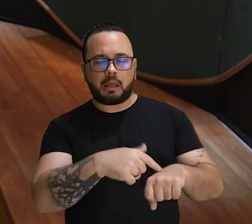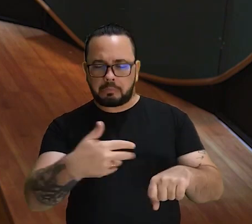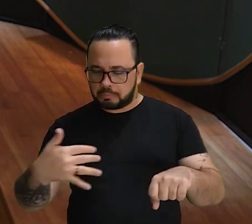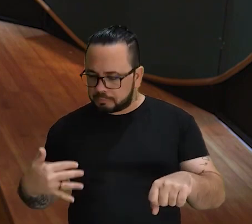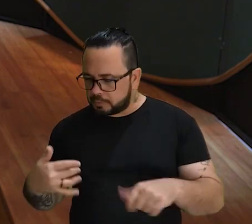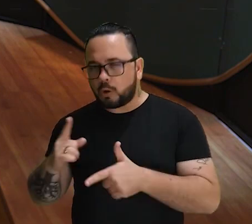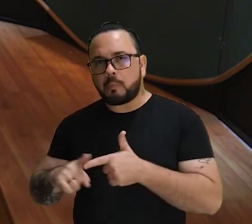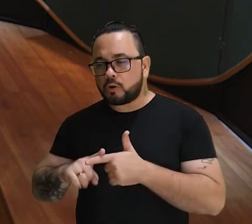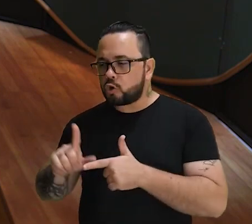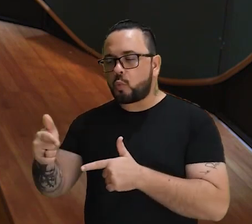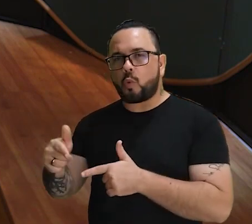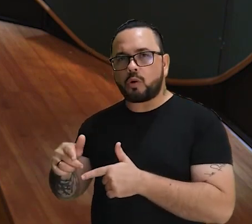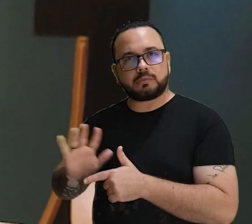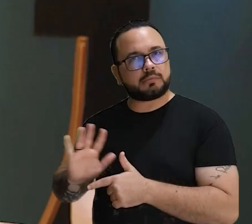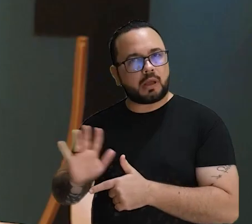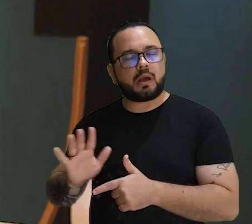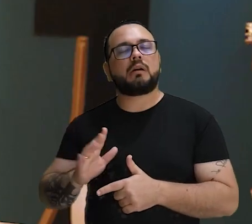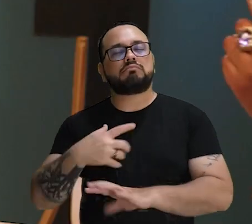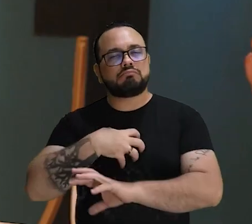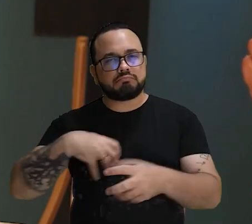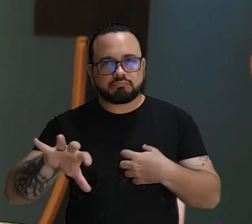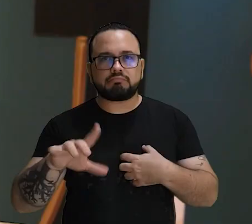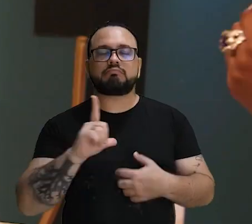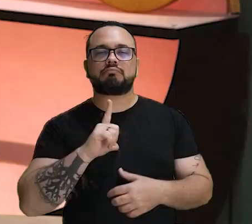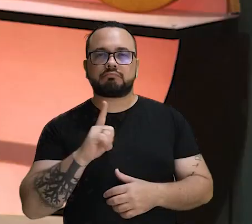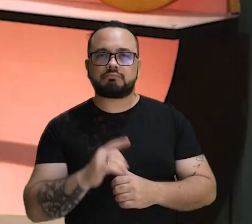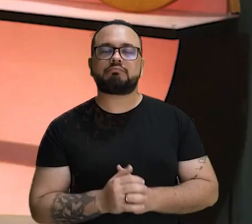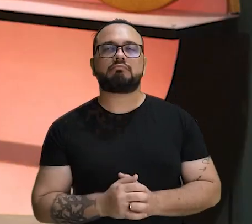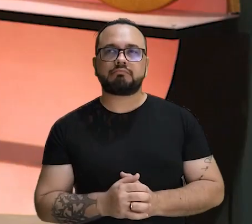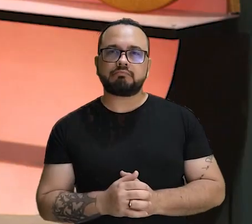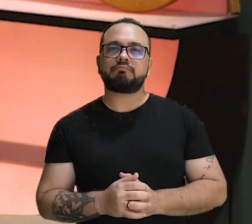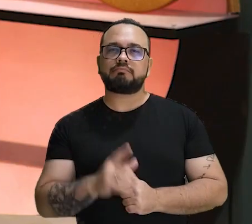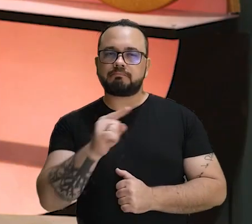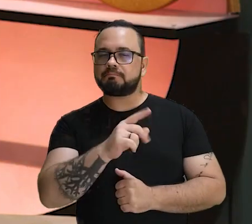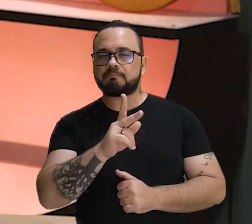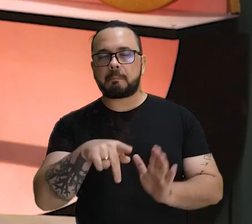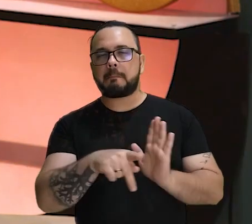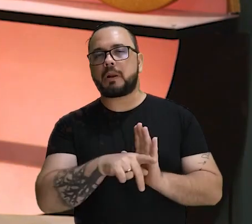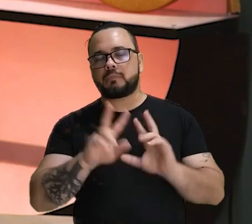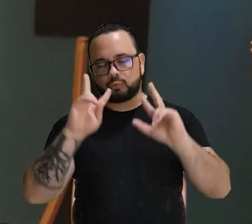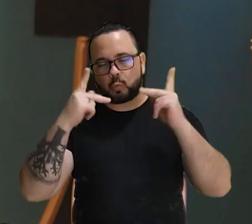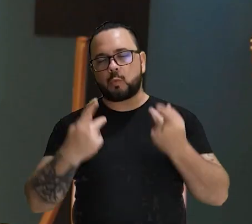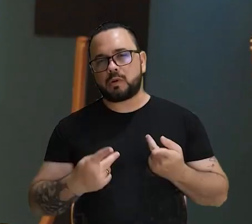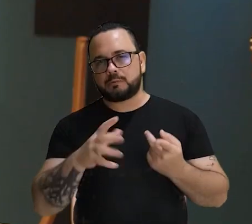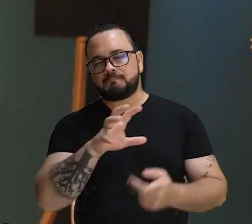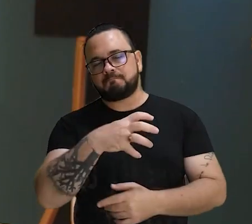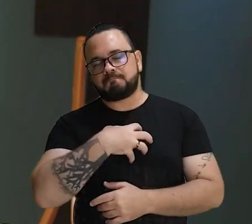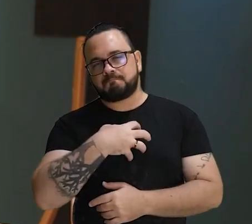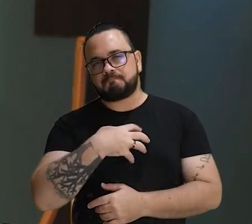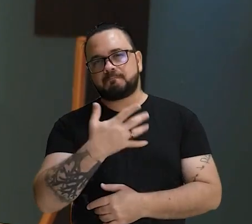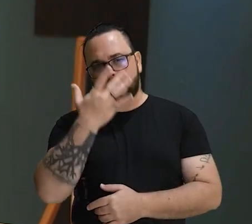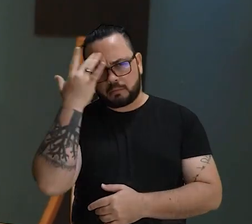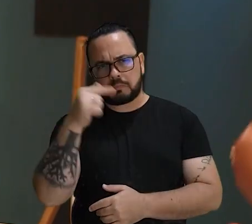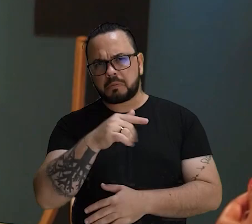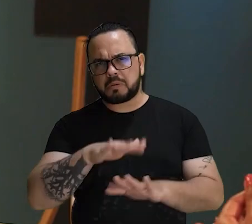pra poder não prejudicar o horário da outra banda. Que legal. Mas é uma coisa simples, detalhes, mas, cara, né? Velho, isso aí é muito humano. É muito que humano, legal. Assim. Então você vê,